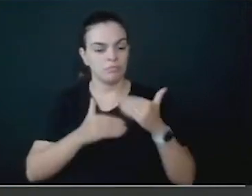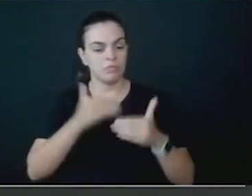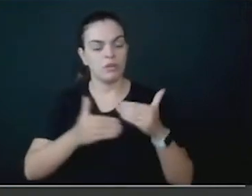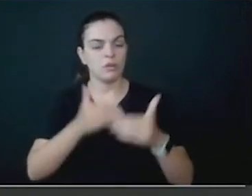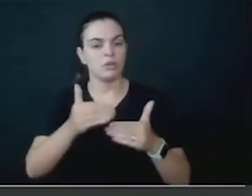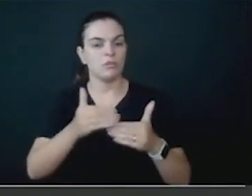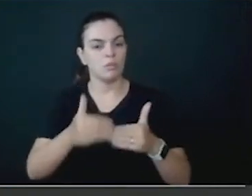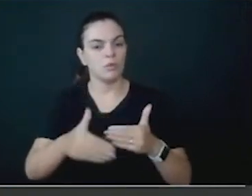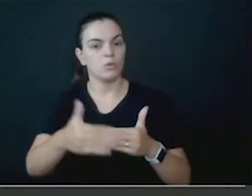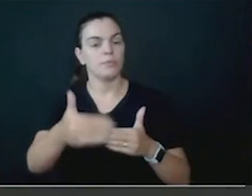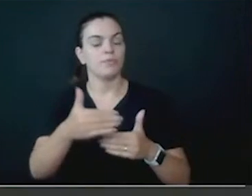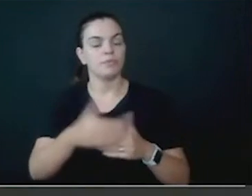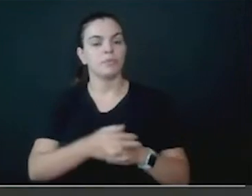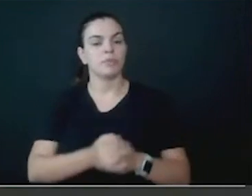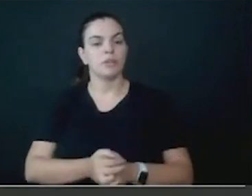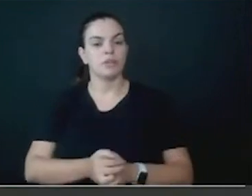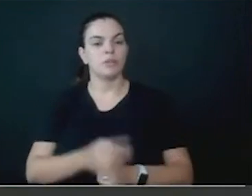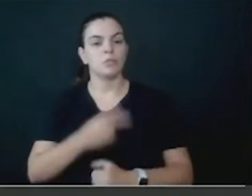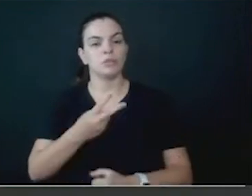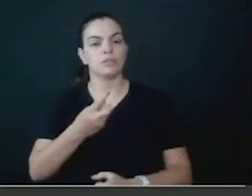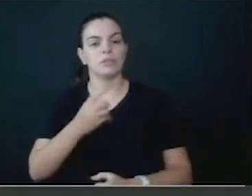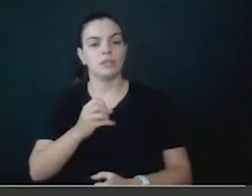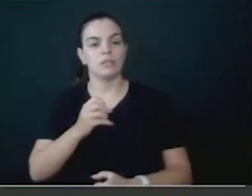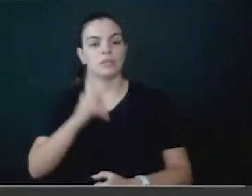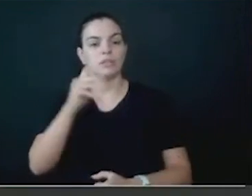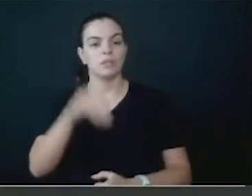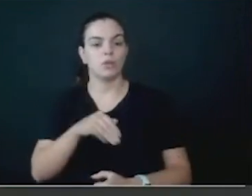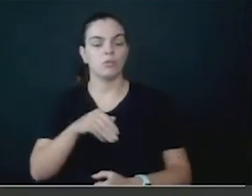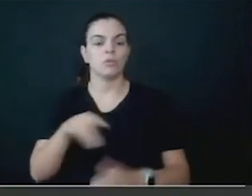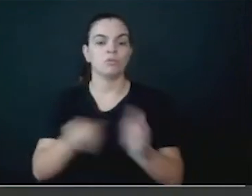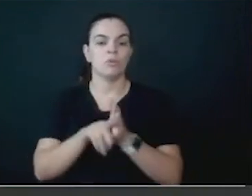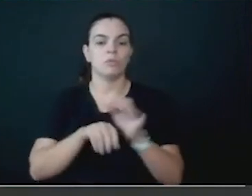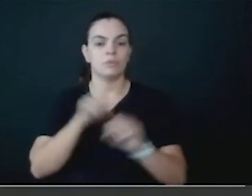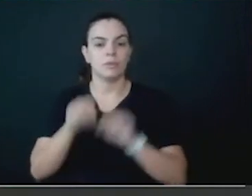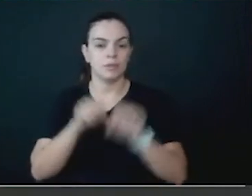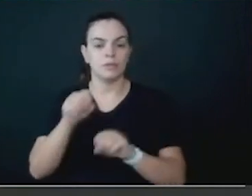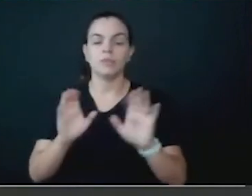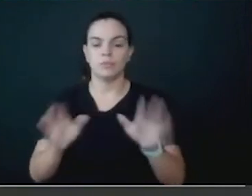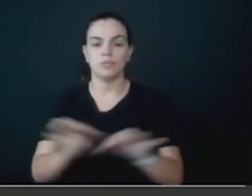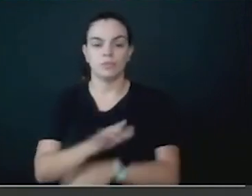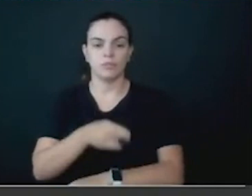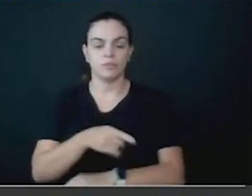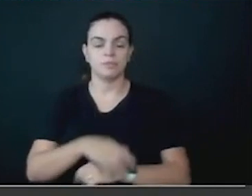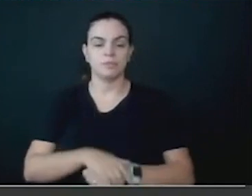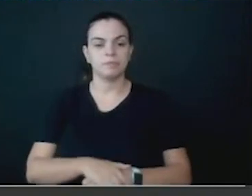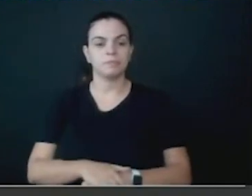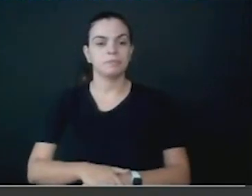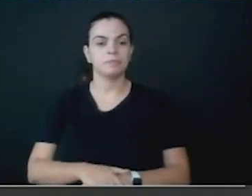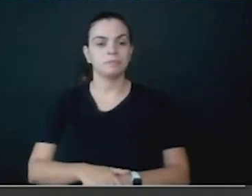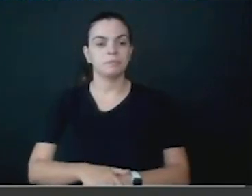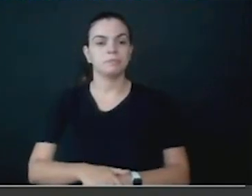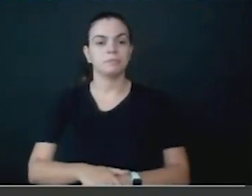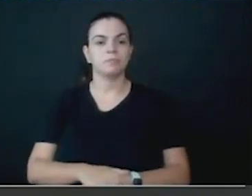quilômetros da rede cicloviária, nós estamos já com os 210. Vamos adiante. 100 mil metros